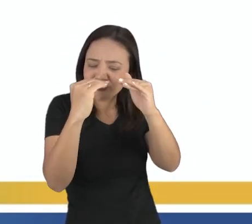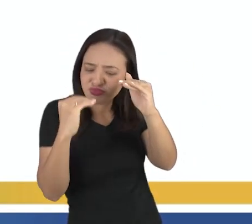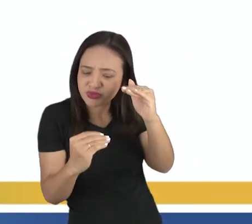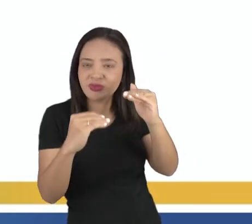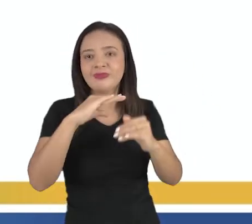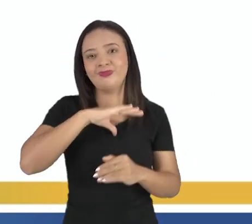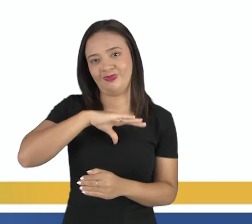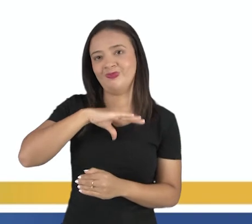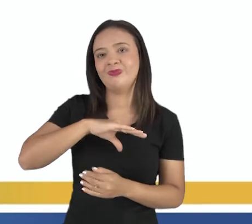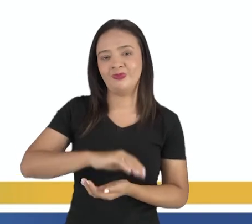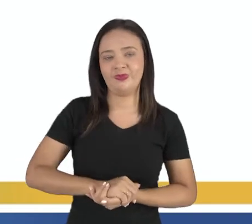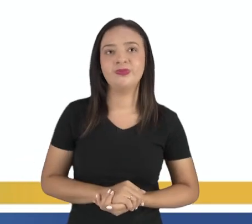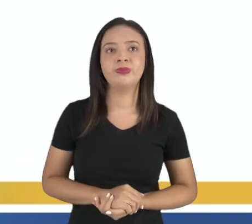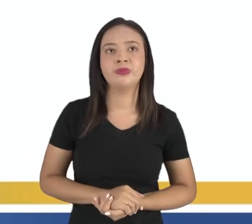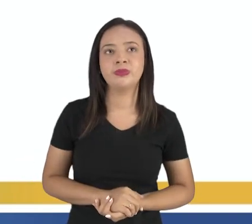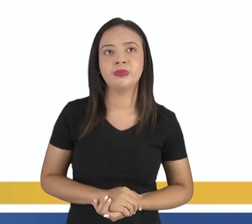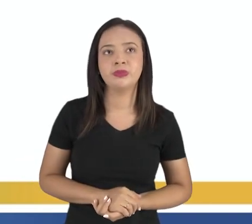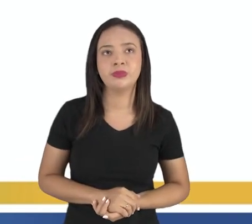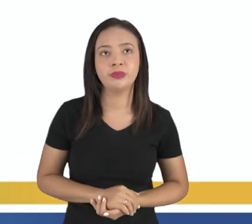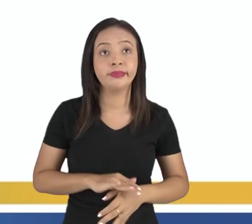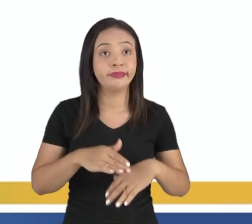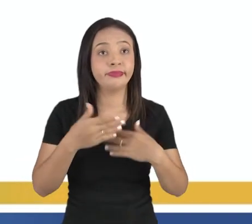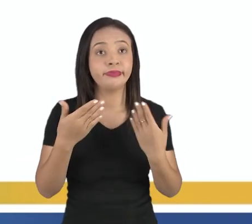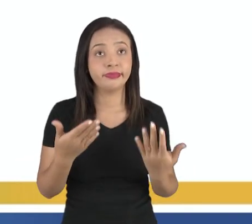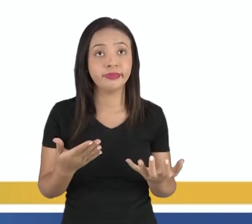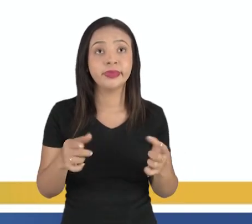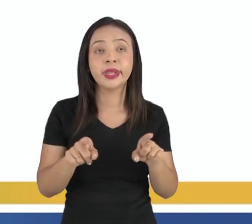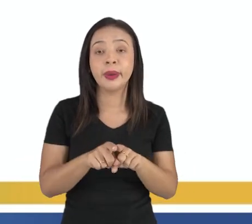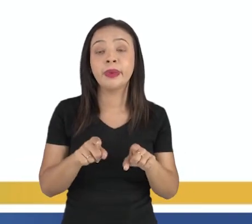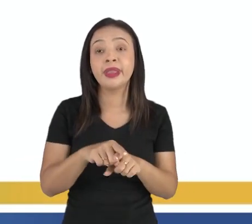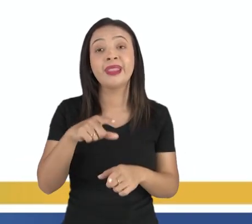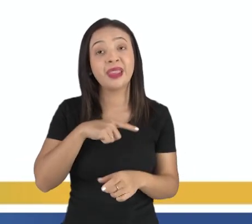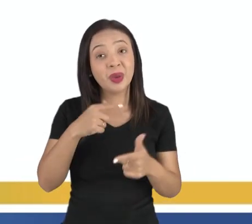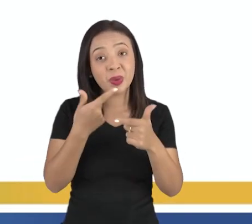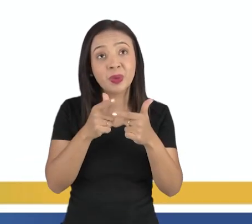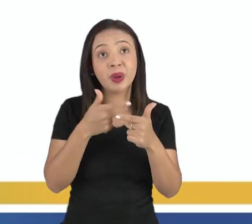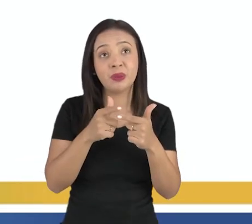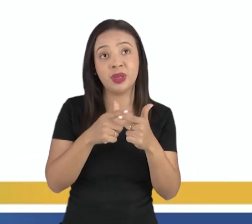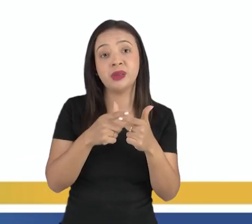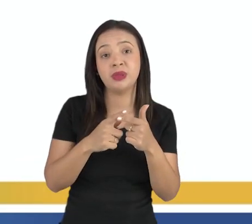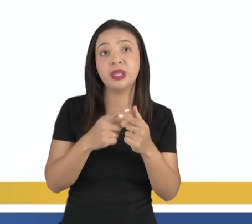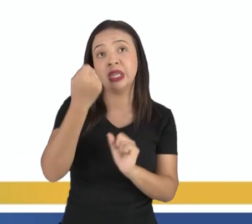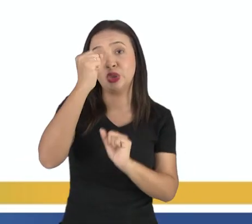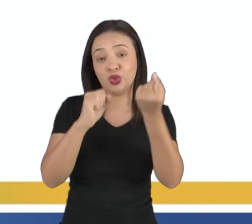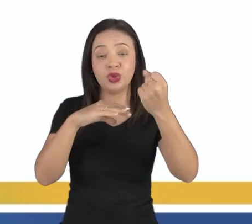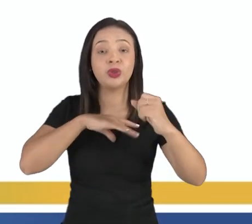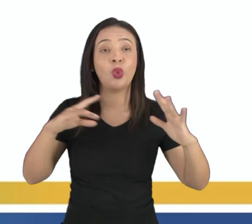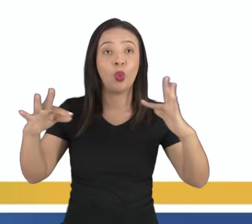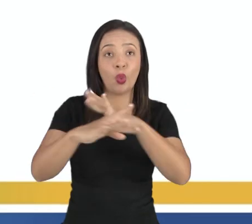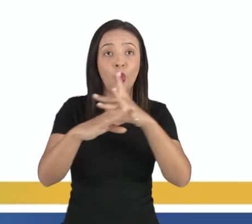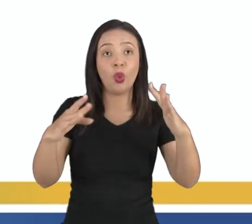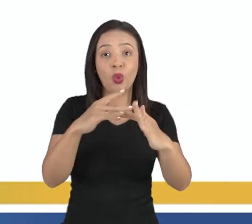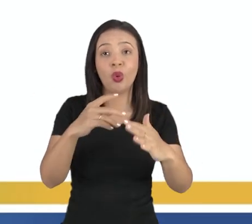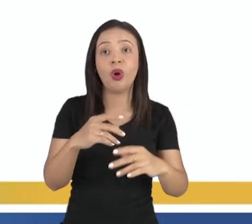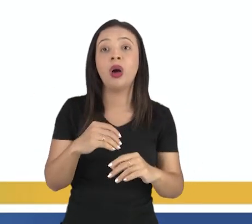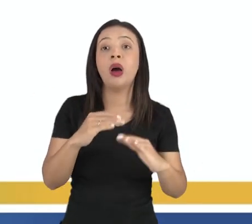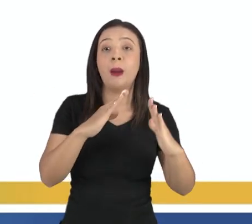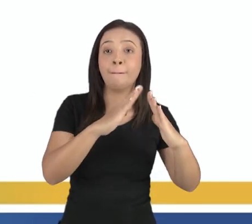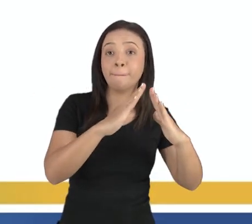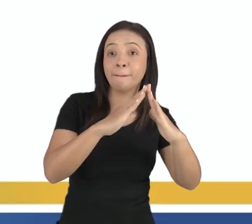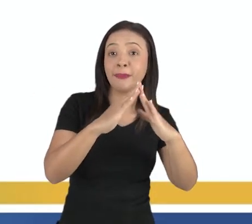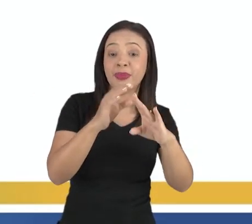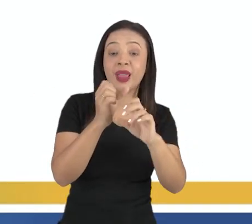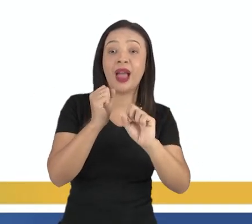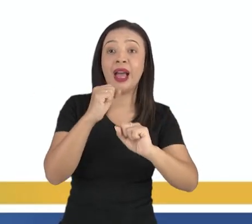cidade subordinada ao campo. E aí, os efeitos da urbanização são, em resumo, intensificação do crescimento das